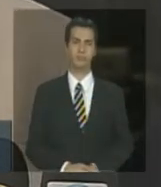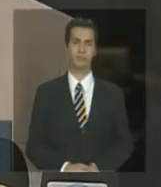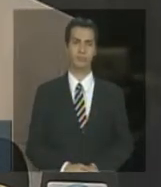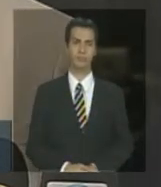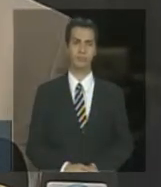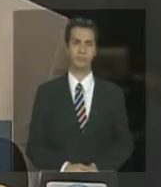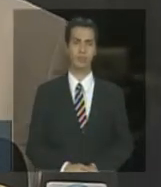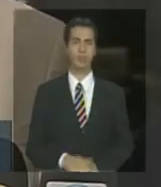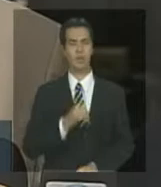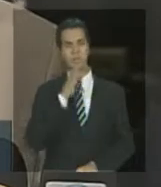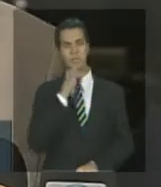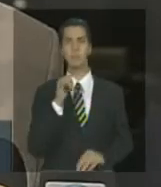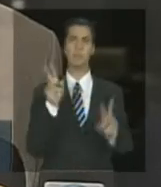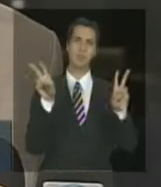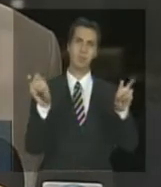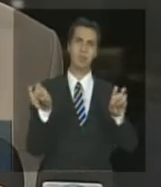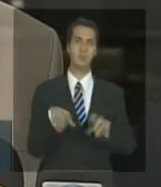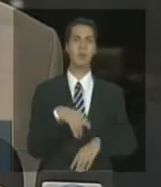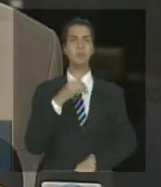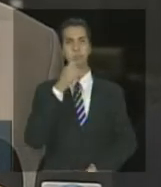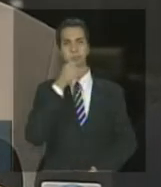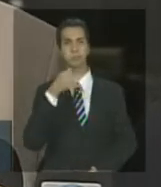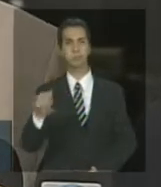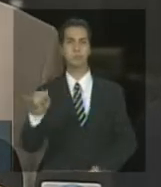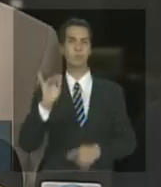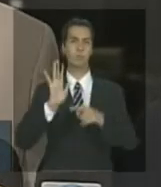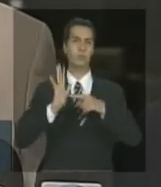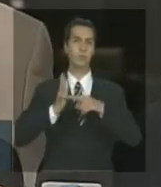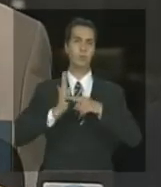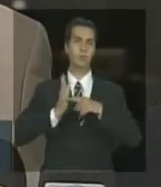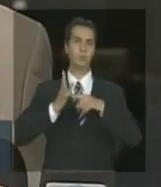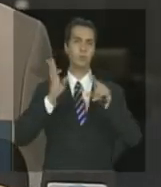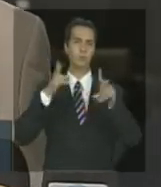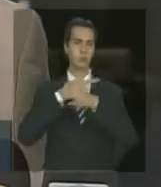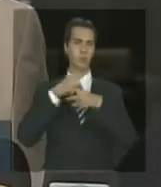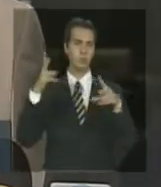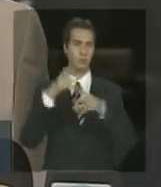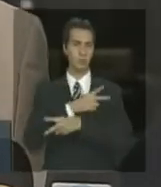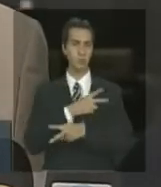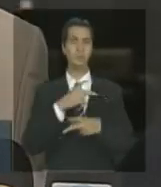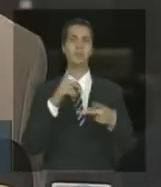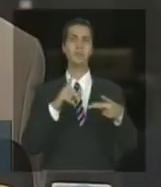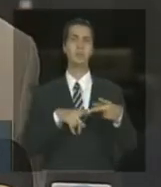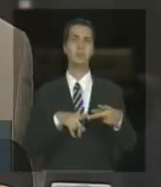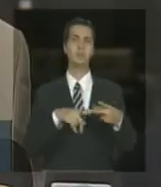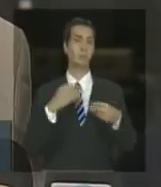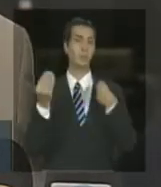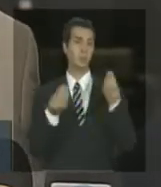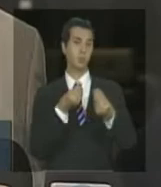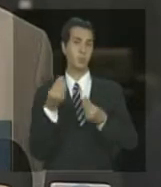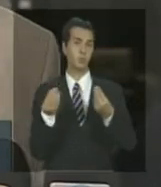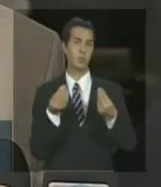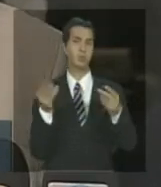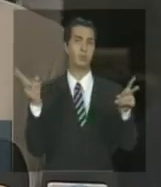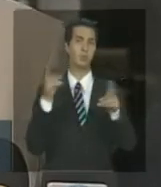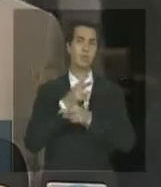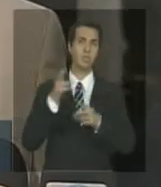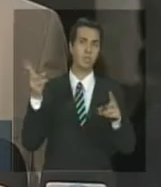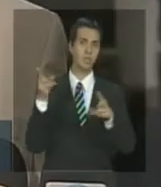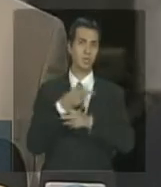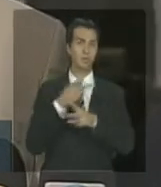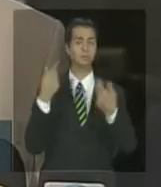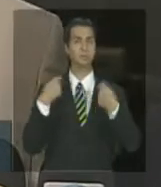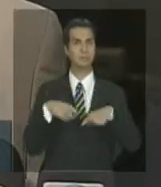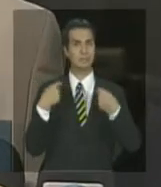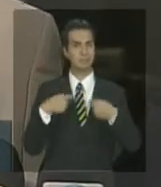sobre energia eólica, que papel pode ter a energia eólica. A dependência do vento é um limitante, mas nós temos